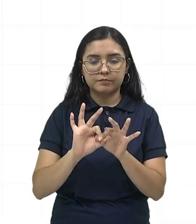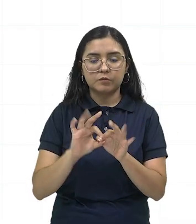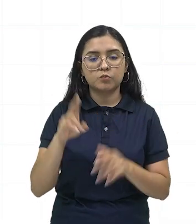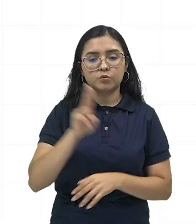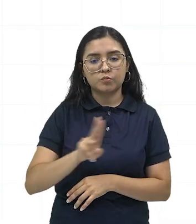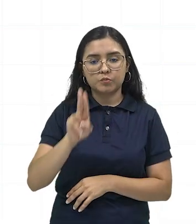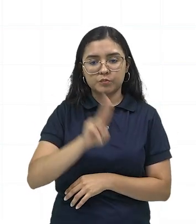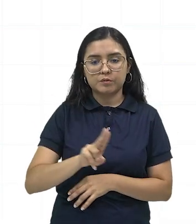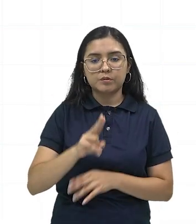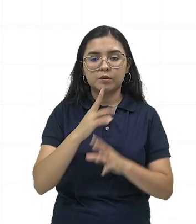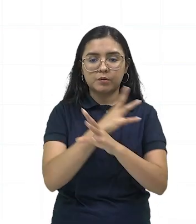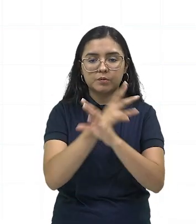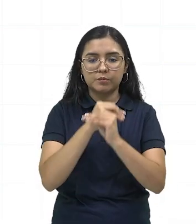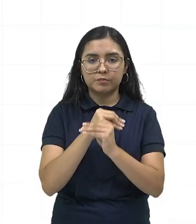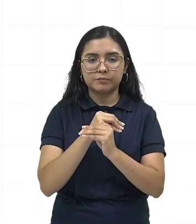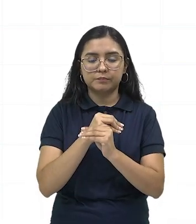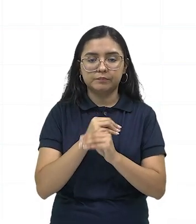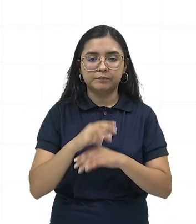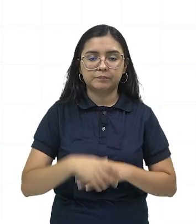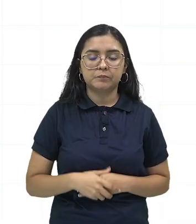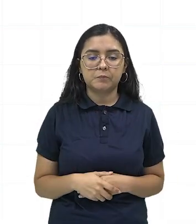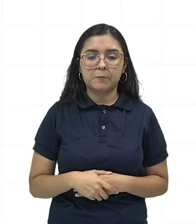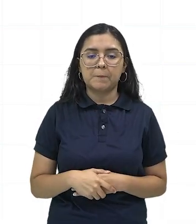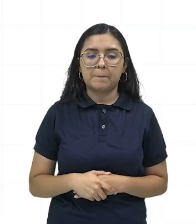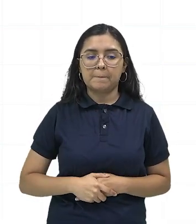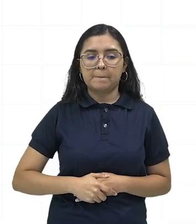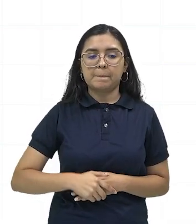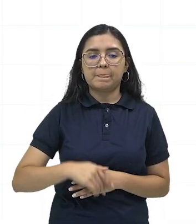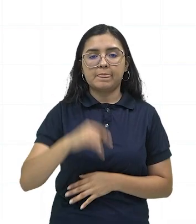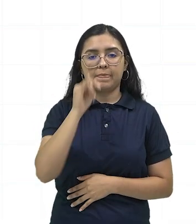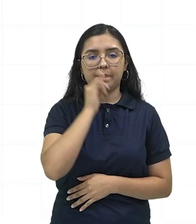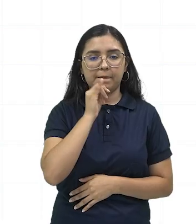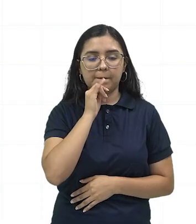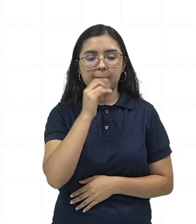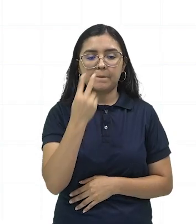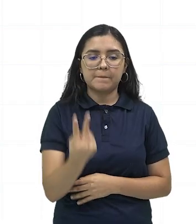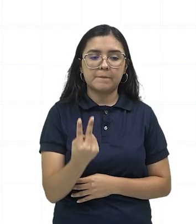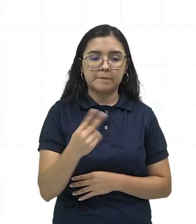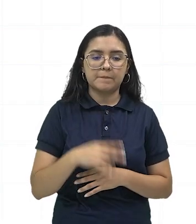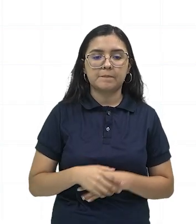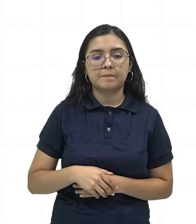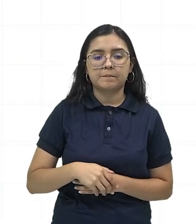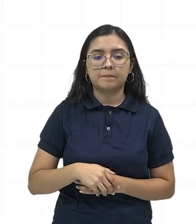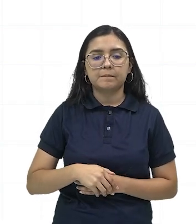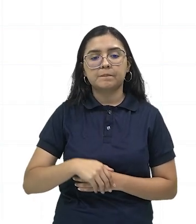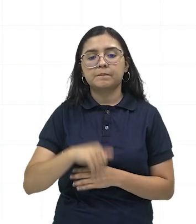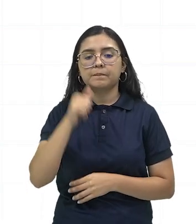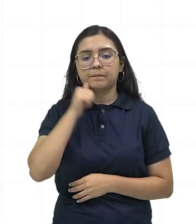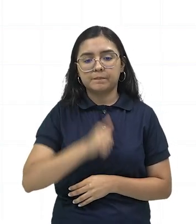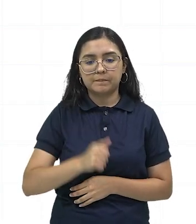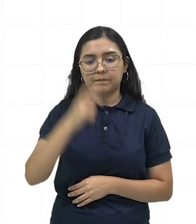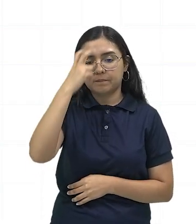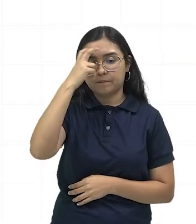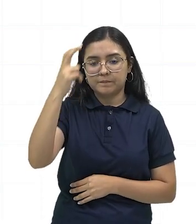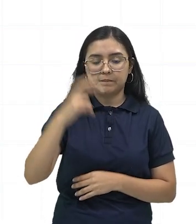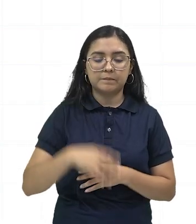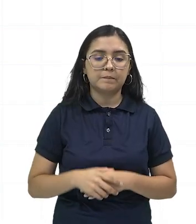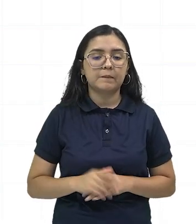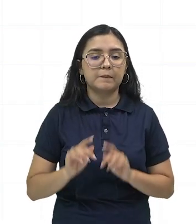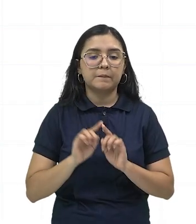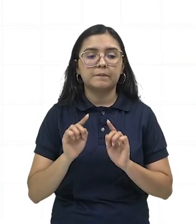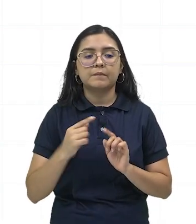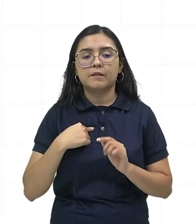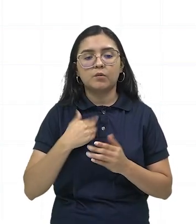acordo com a ideia que eu quero transmitir. Lá no exemplo 2, ela é inteligente, porém não estuda